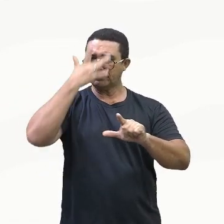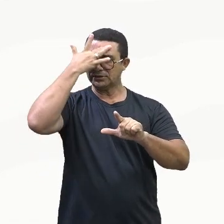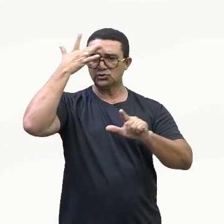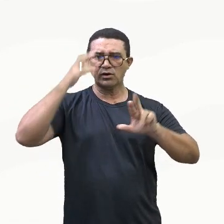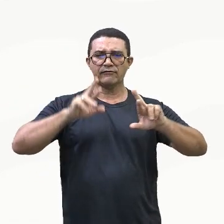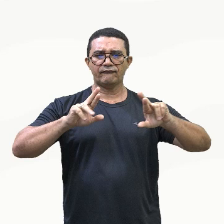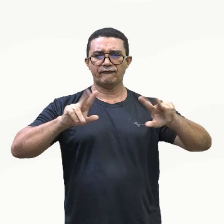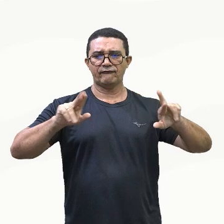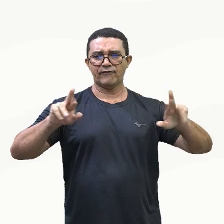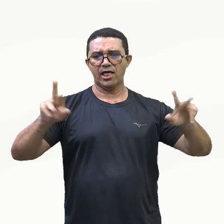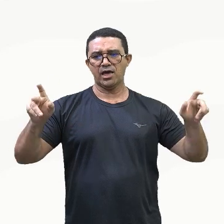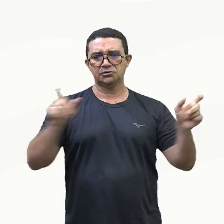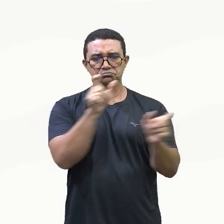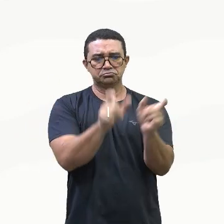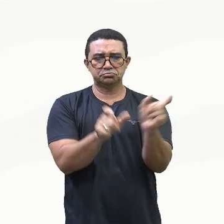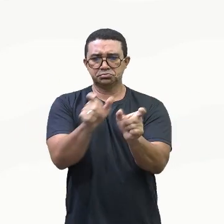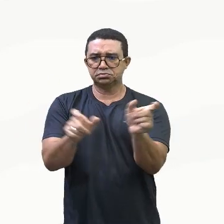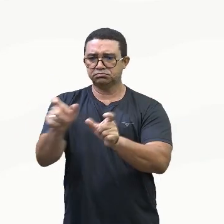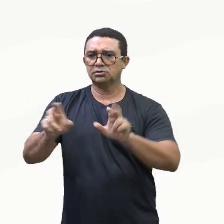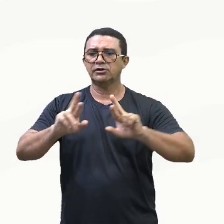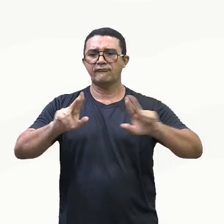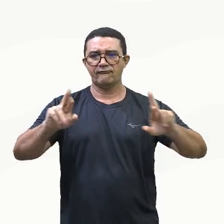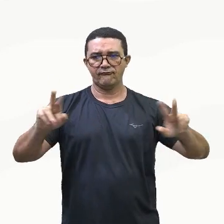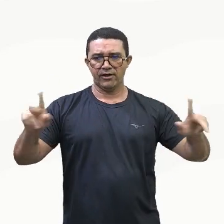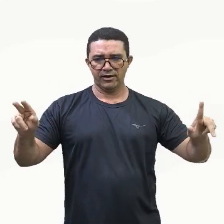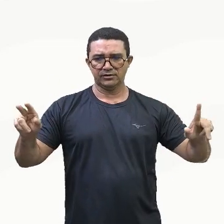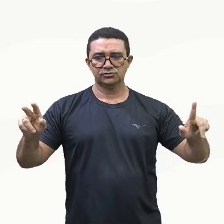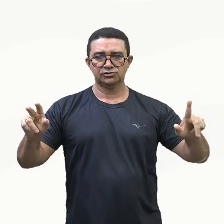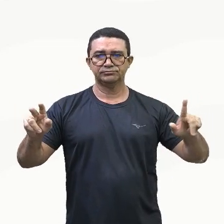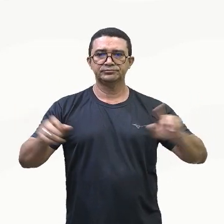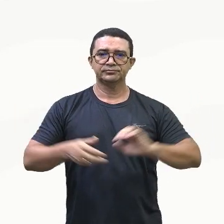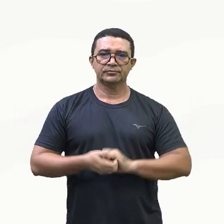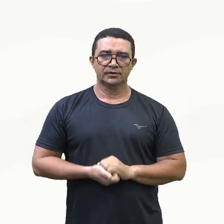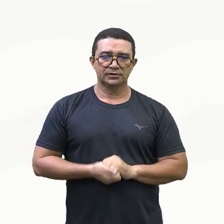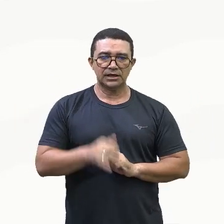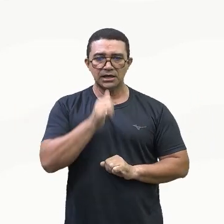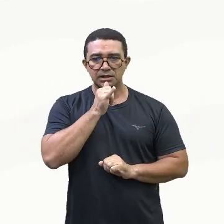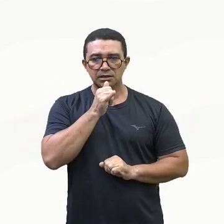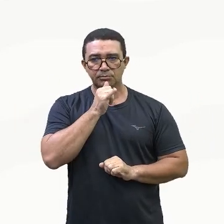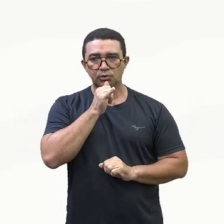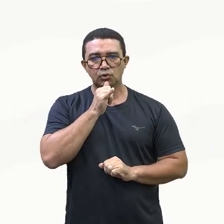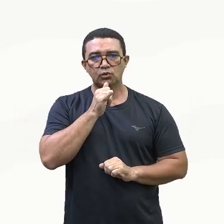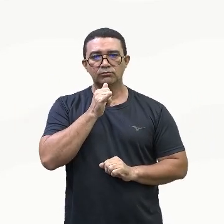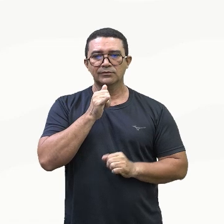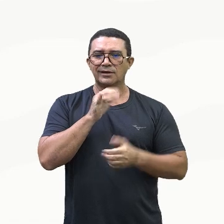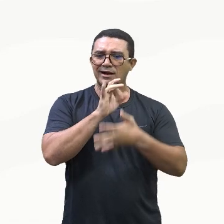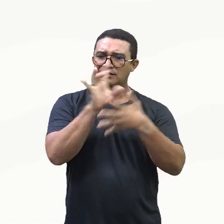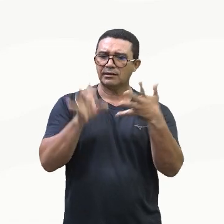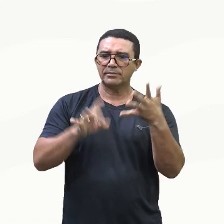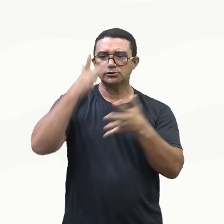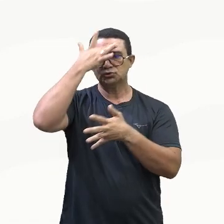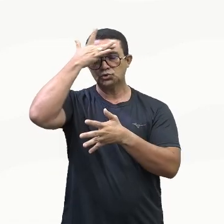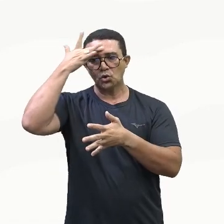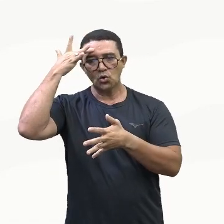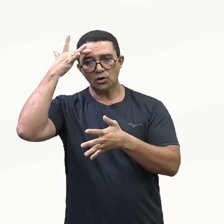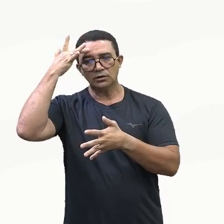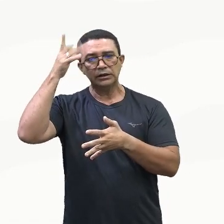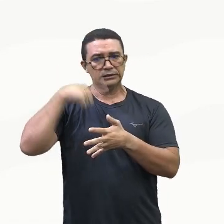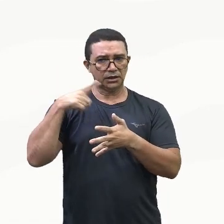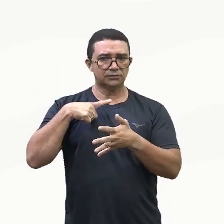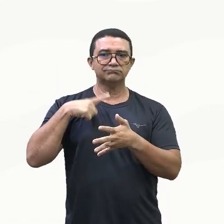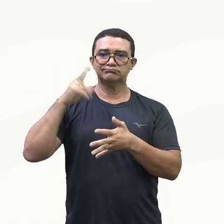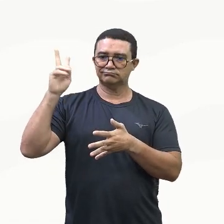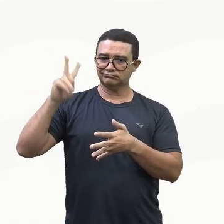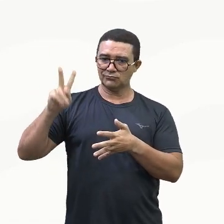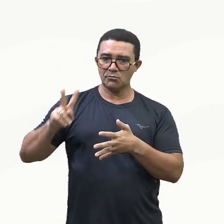das habituais que nós temos conhecimento, né? Cada povo desse, com suas vestimentas, eles têm uma história,